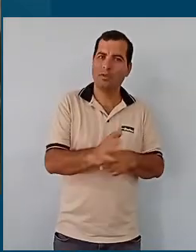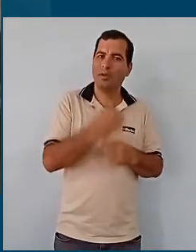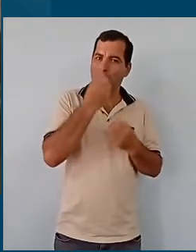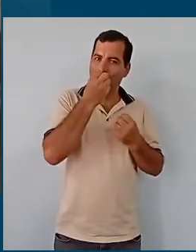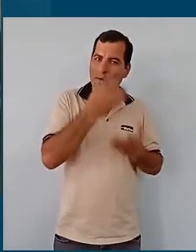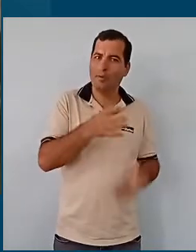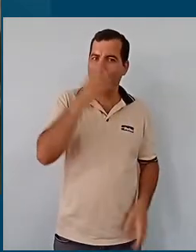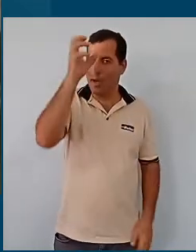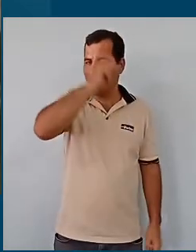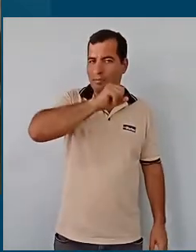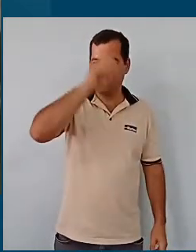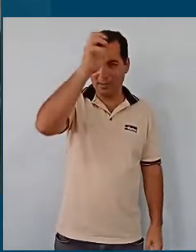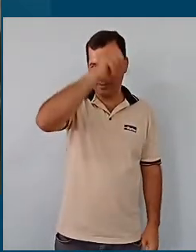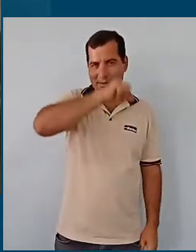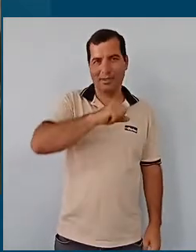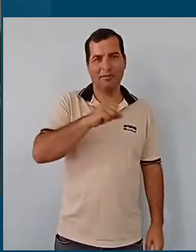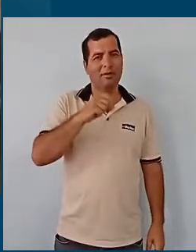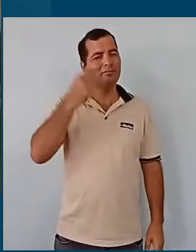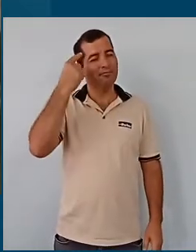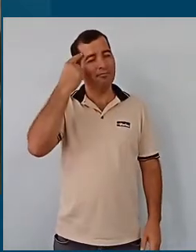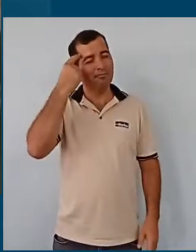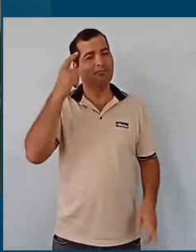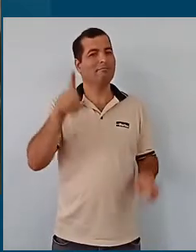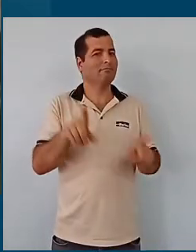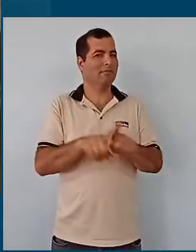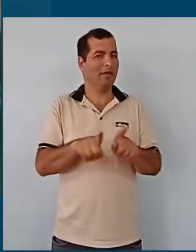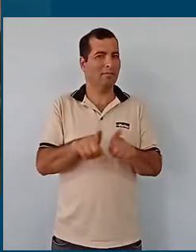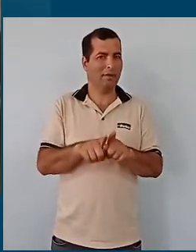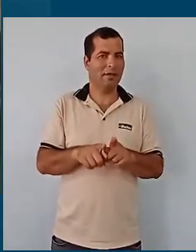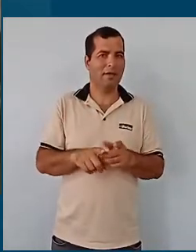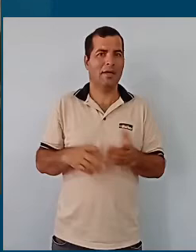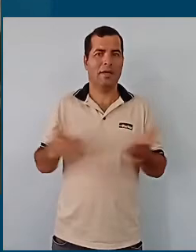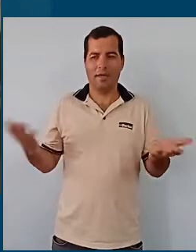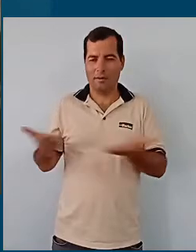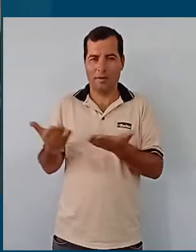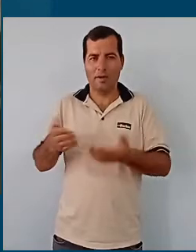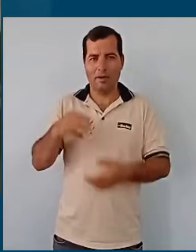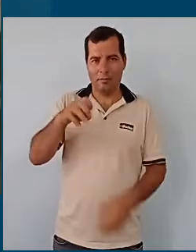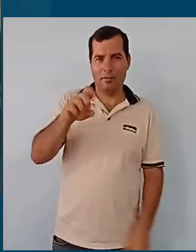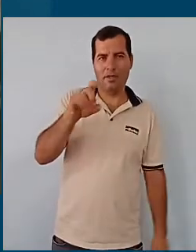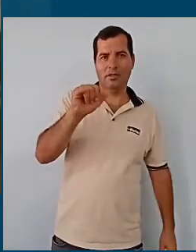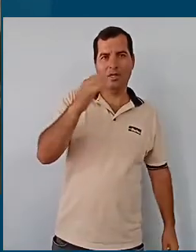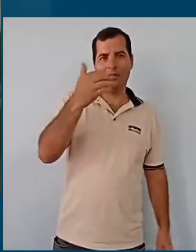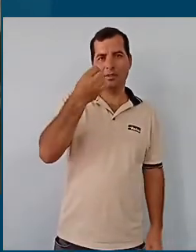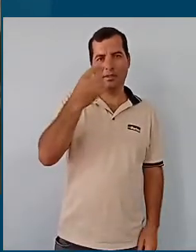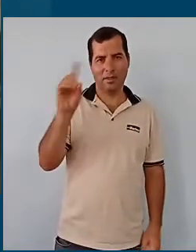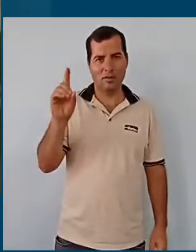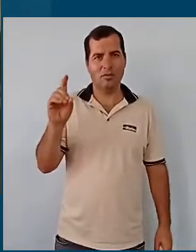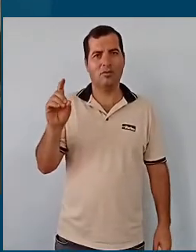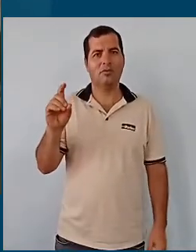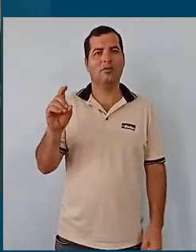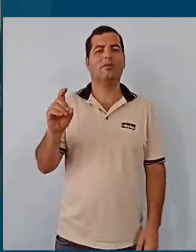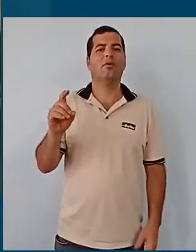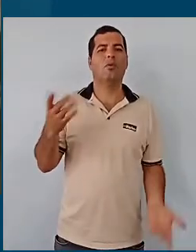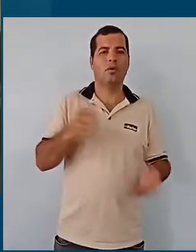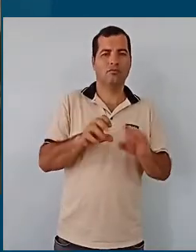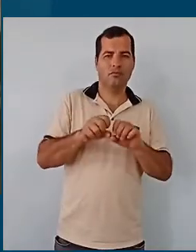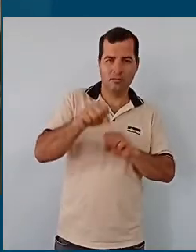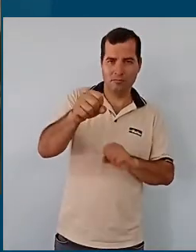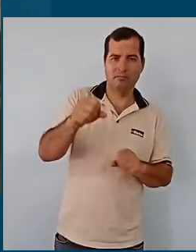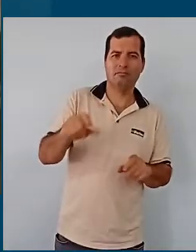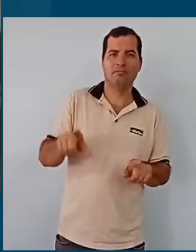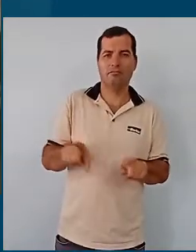ricos de aprendizado e reflexão. Então, para realizar a mediação da nossa sessão formativa desta